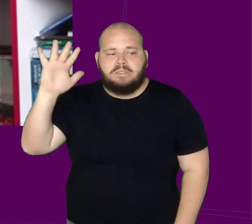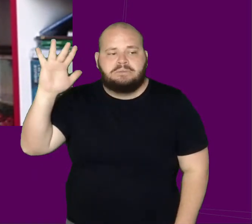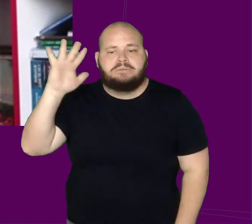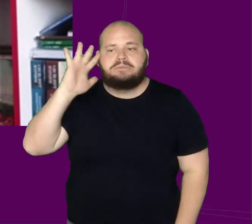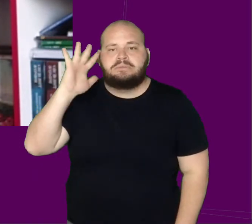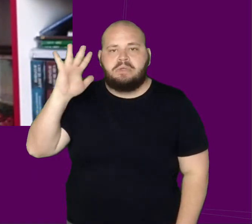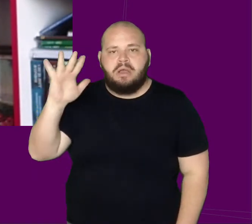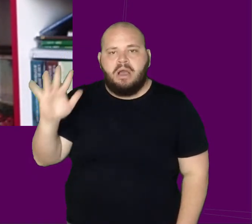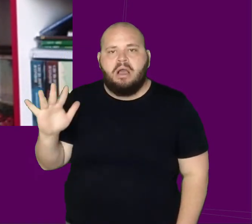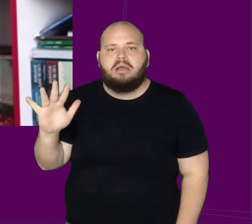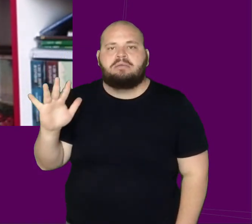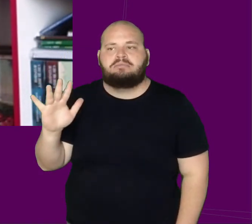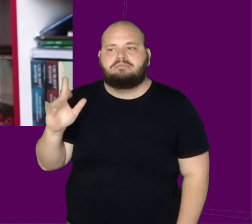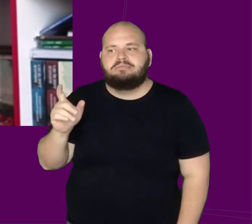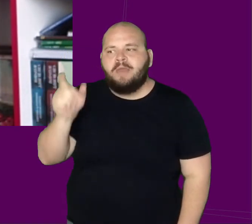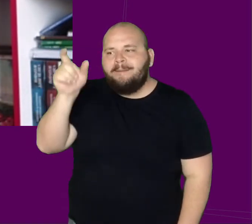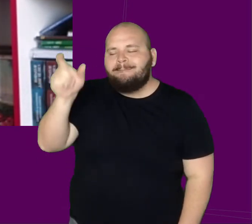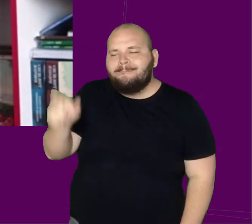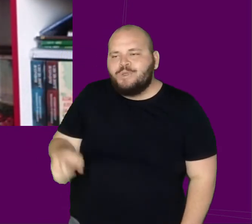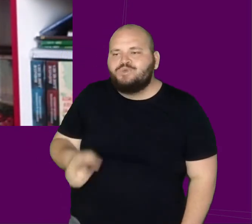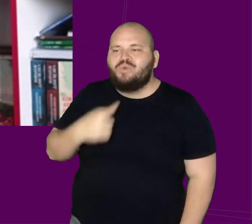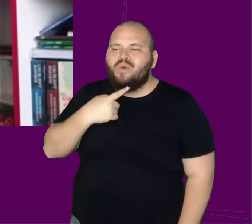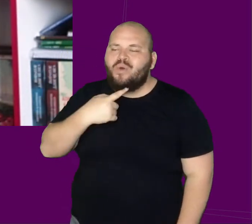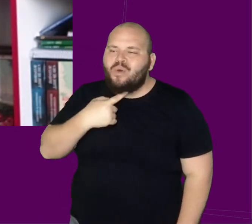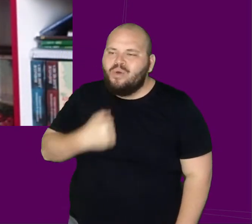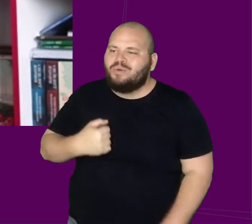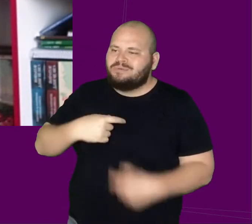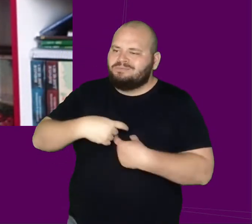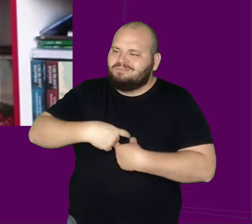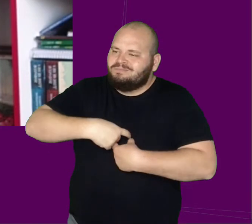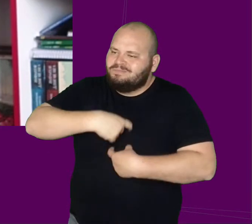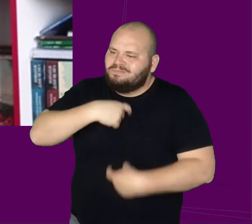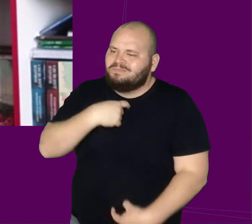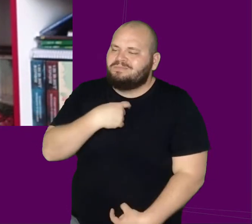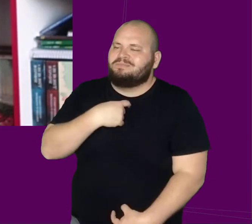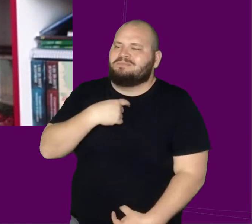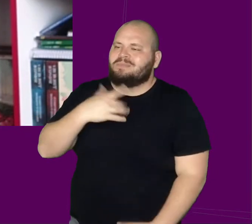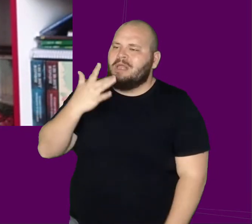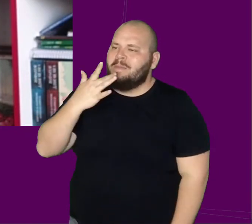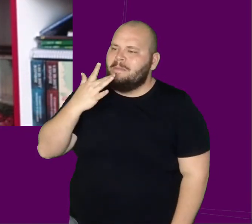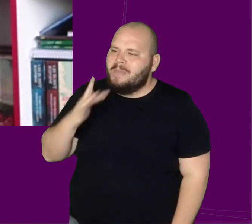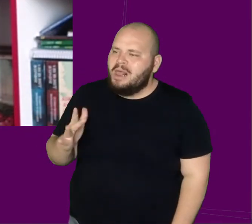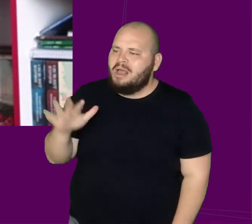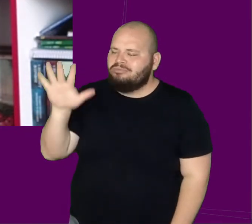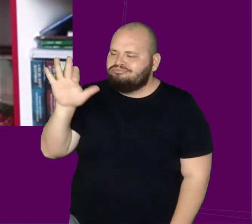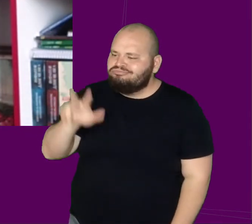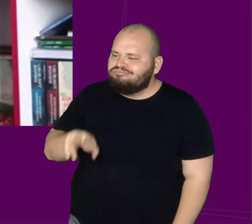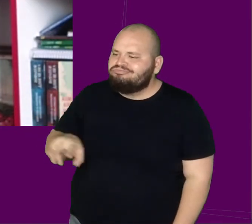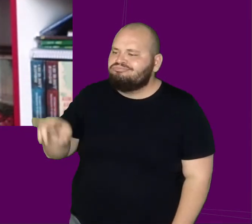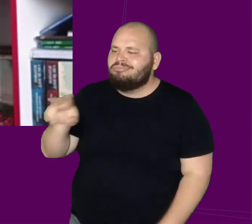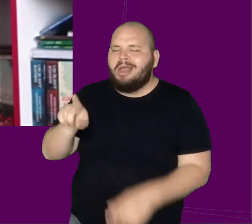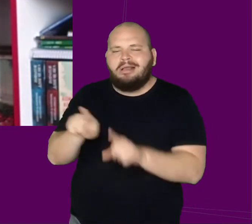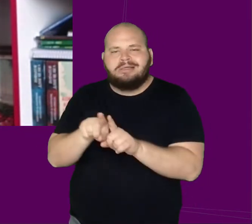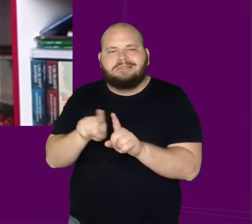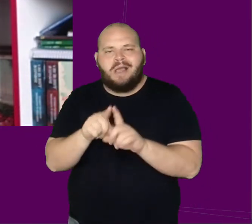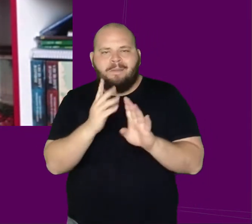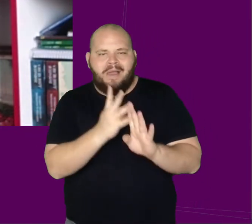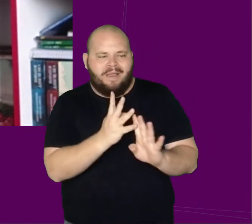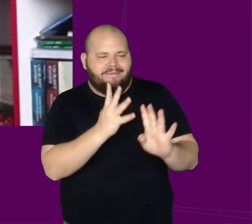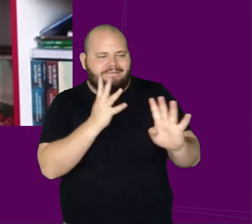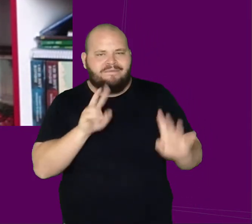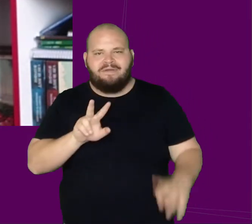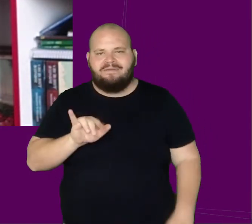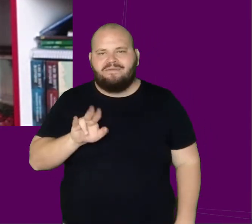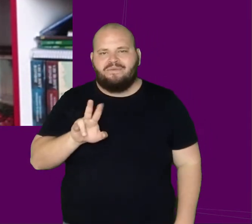pensar numa pessoa que gostava de terno branco, a gente consegue entrar na fila das